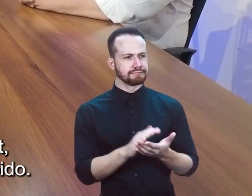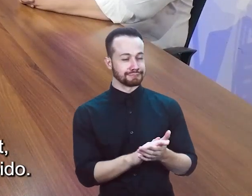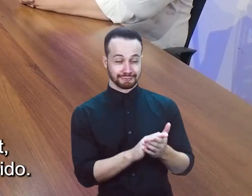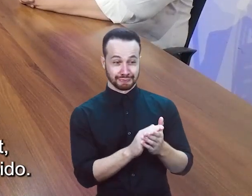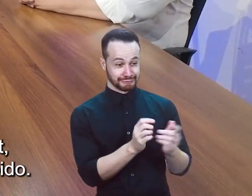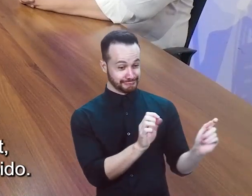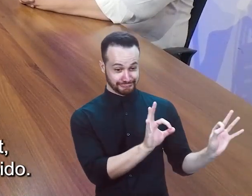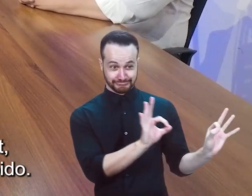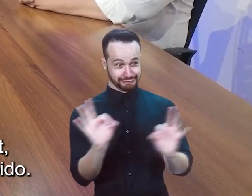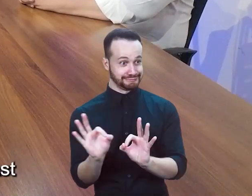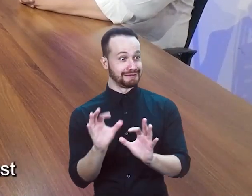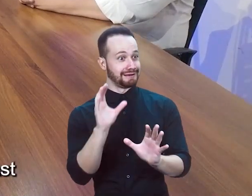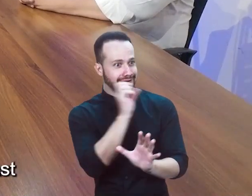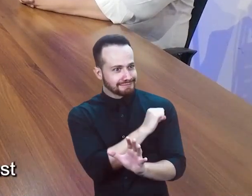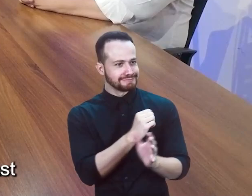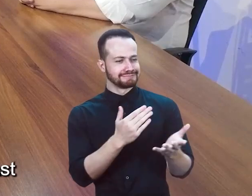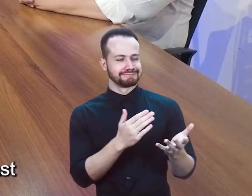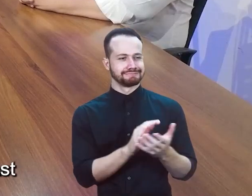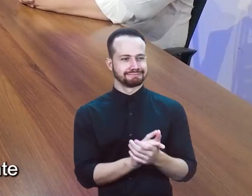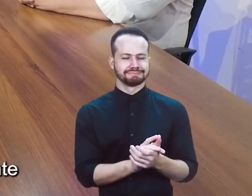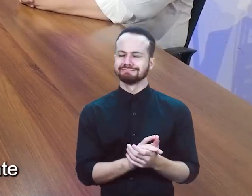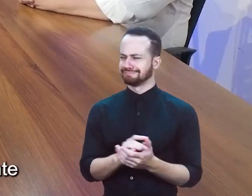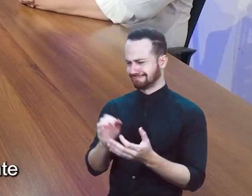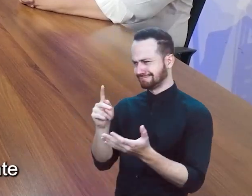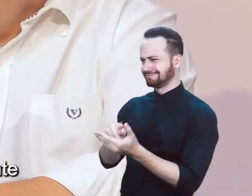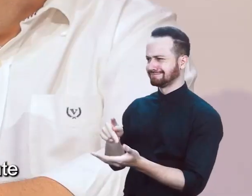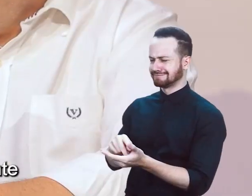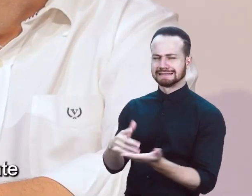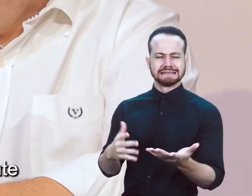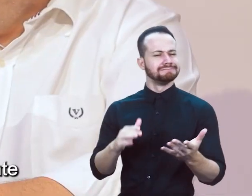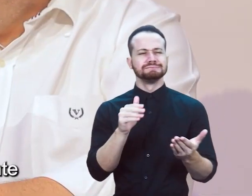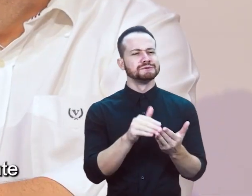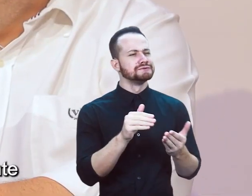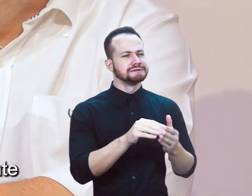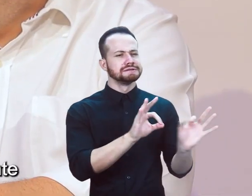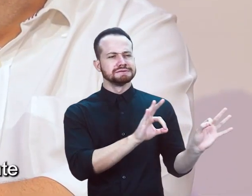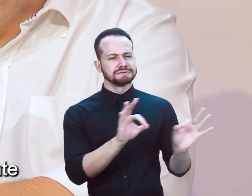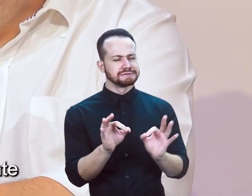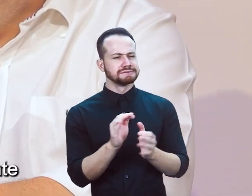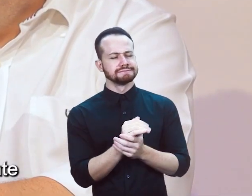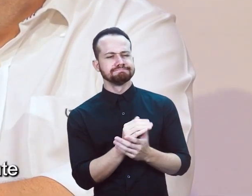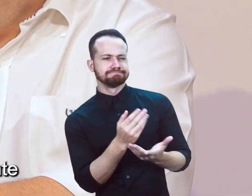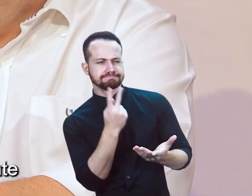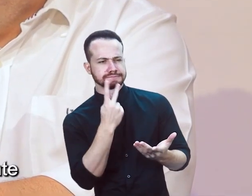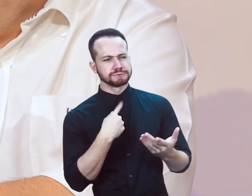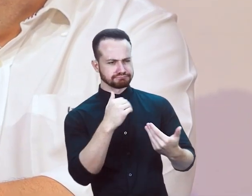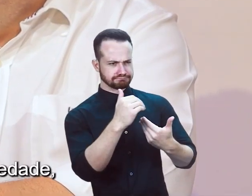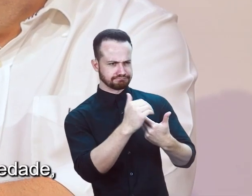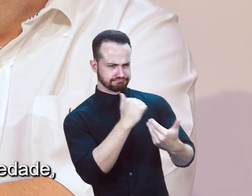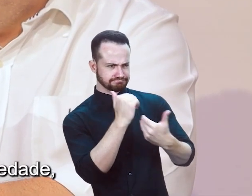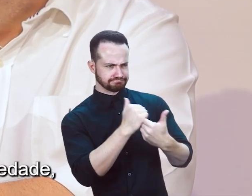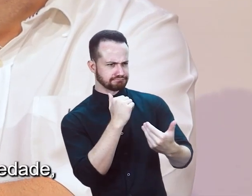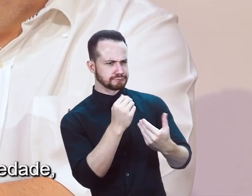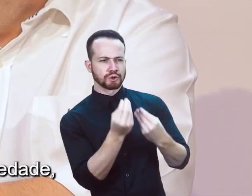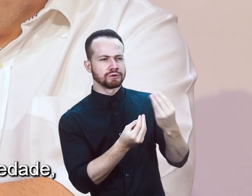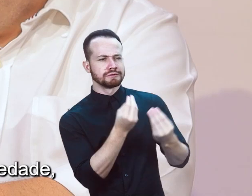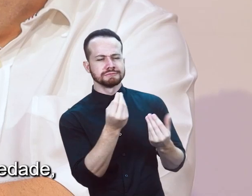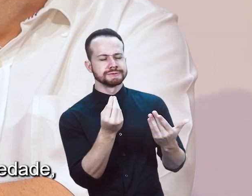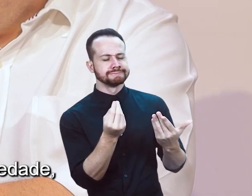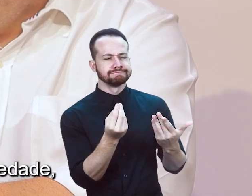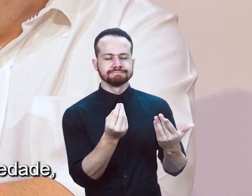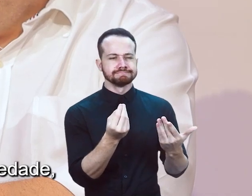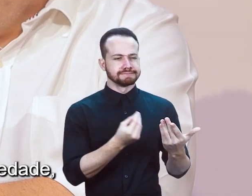passa rápido, viu? É muito rápido. Para encerrar o nosso podcast, nos diga o seguinte, nos oriente, o que